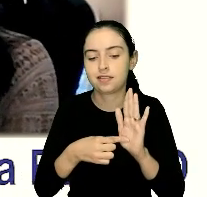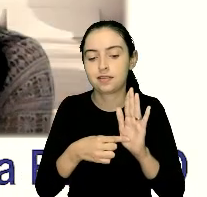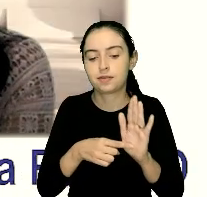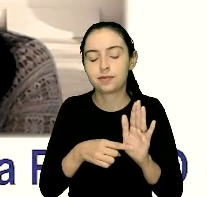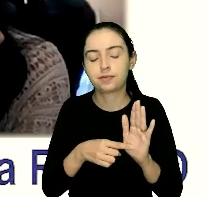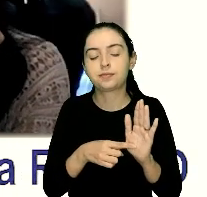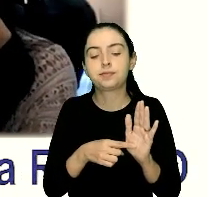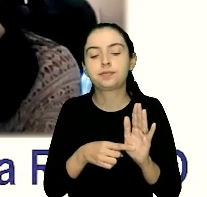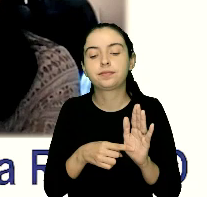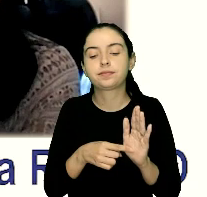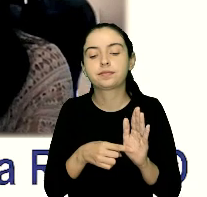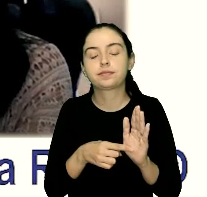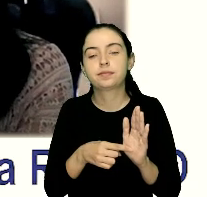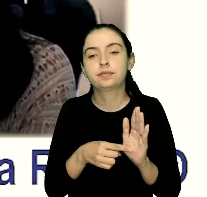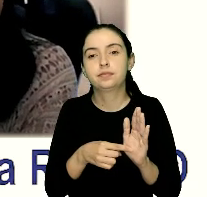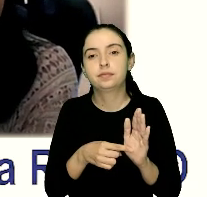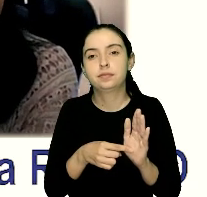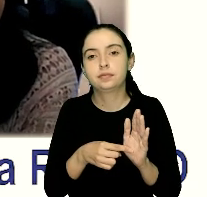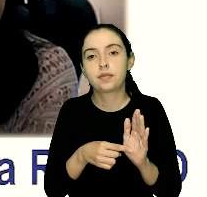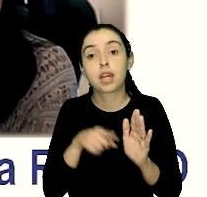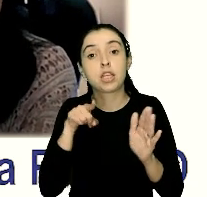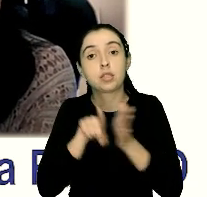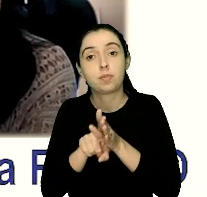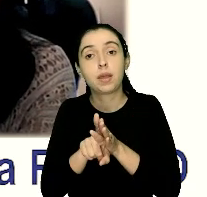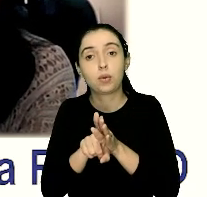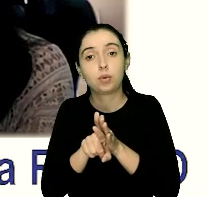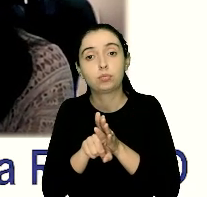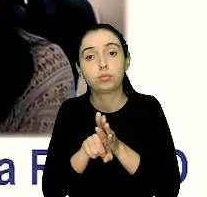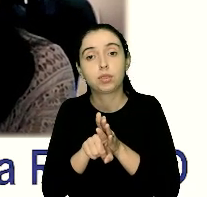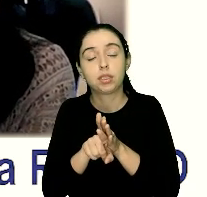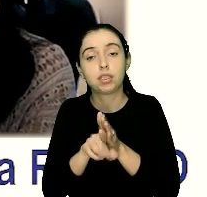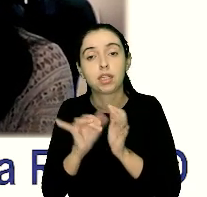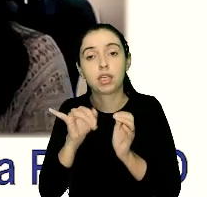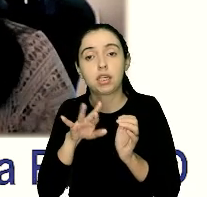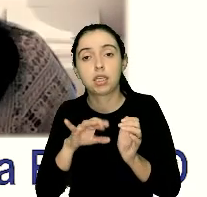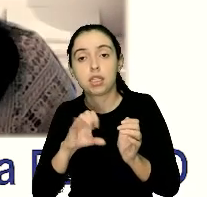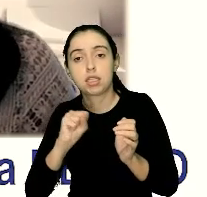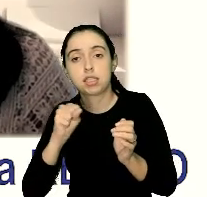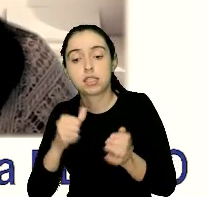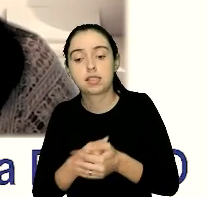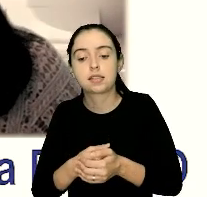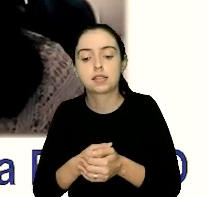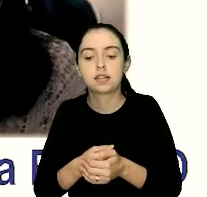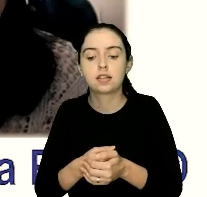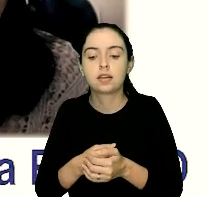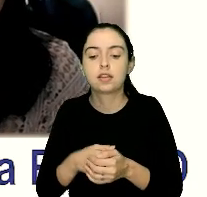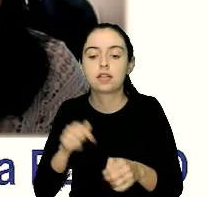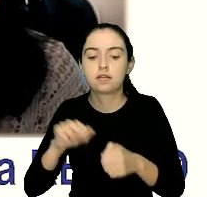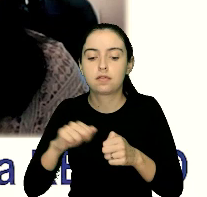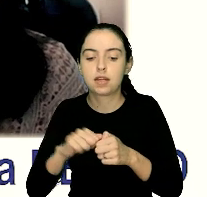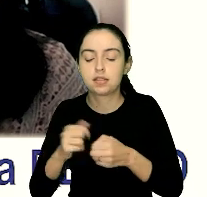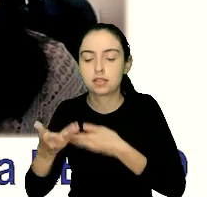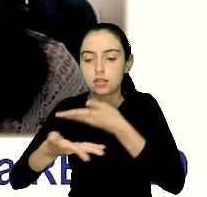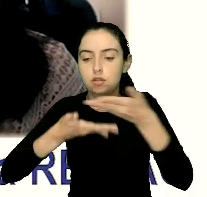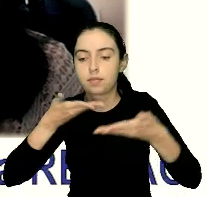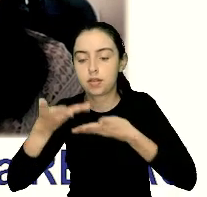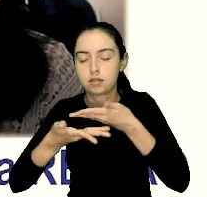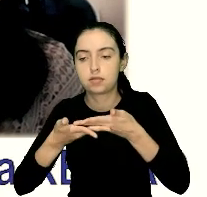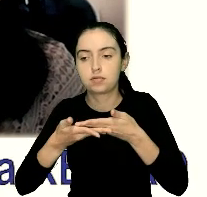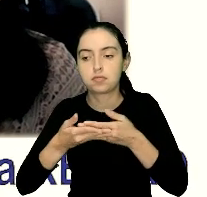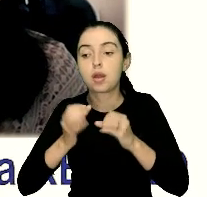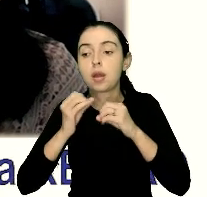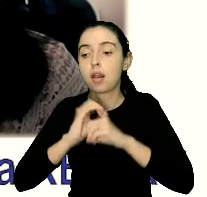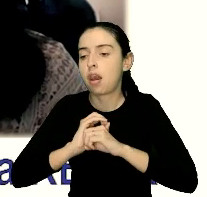as perguntas, a Iris vai estar fazendo a mediação, né? Sintam-se absolutamente à vontade para